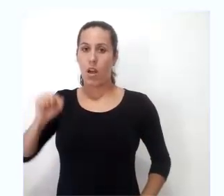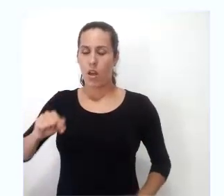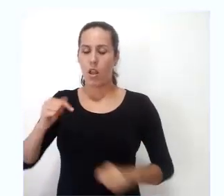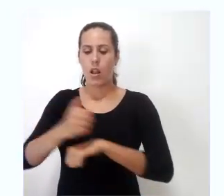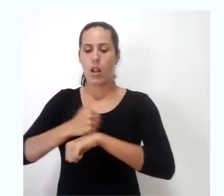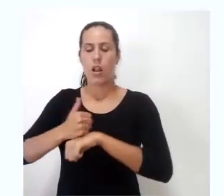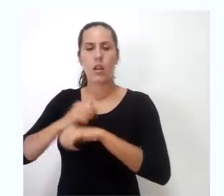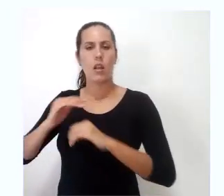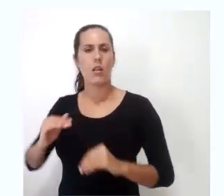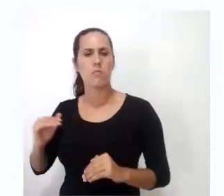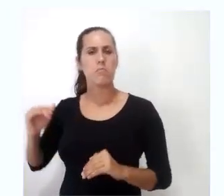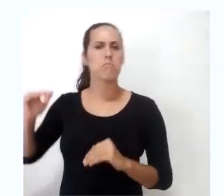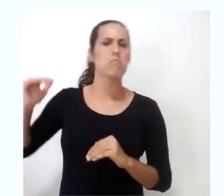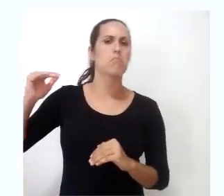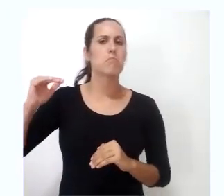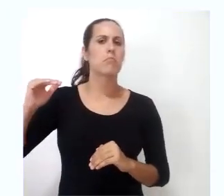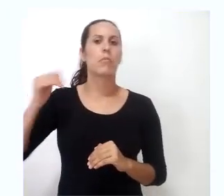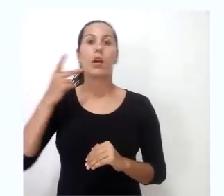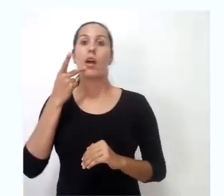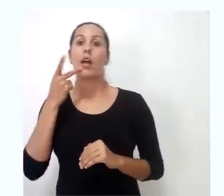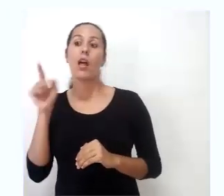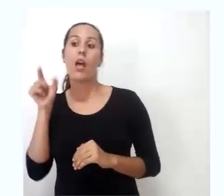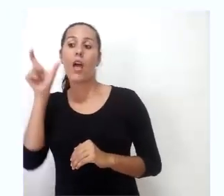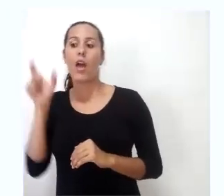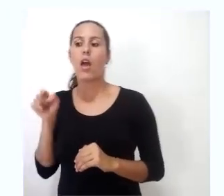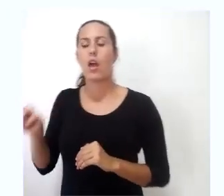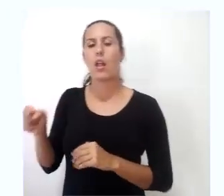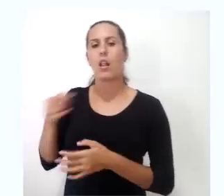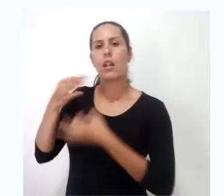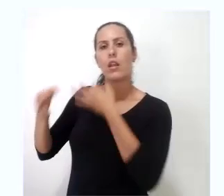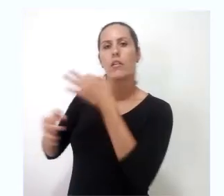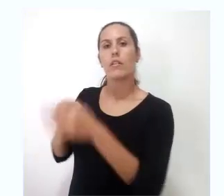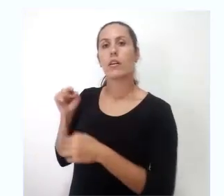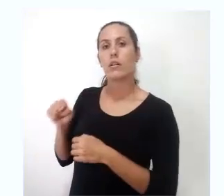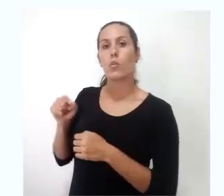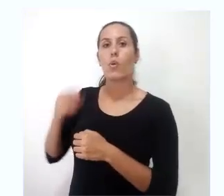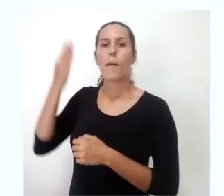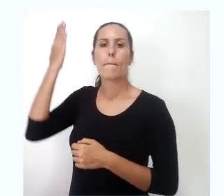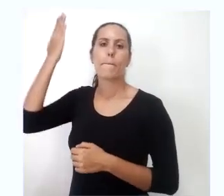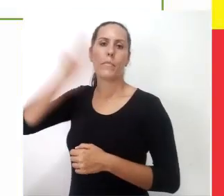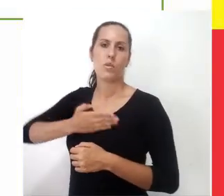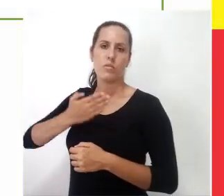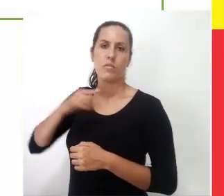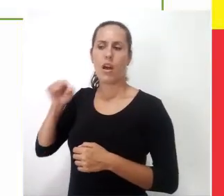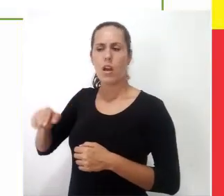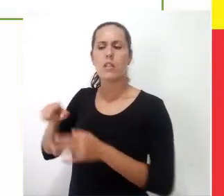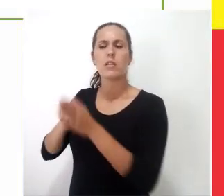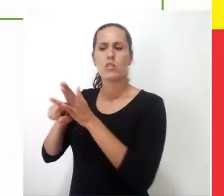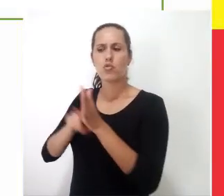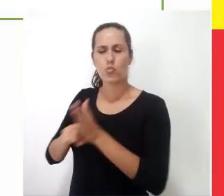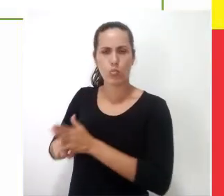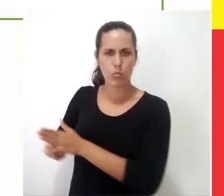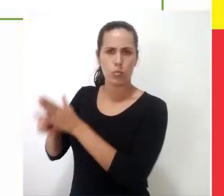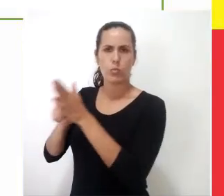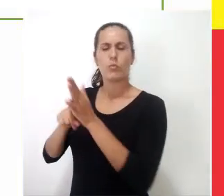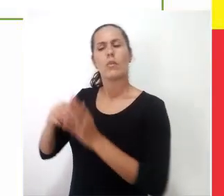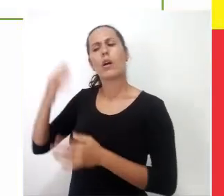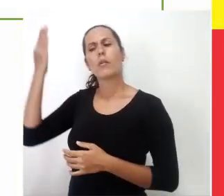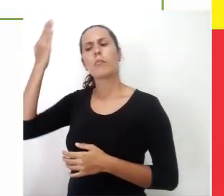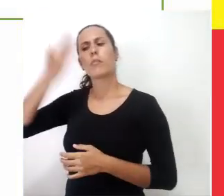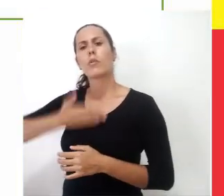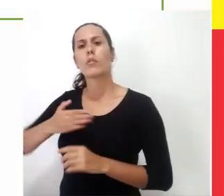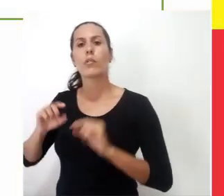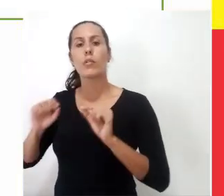uma autoridade, isso enriquece um texto, certo? Nós temos aqui por uma evidência, certo? É